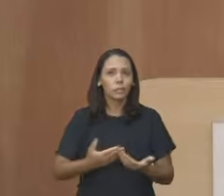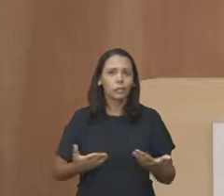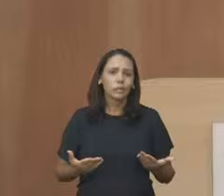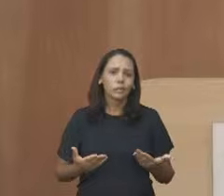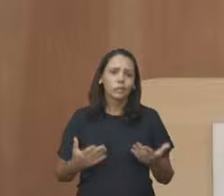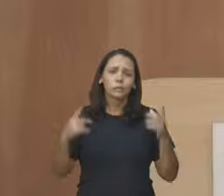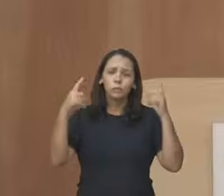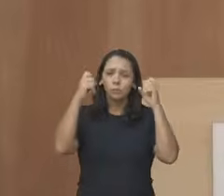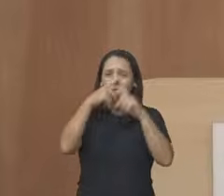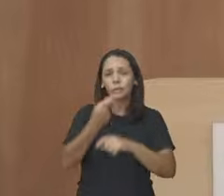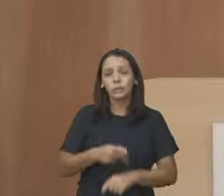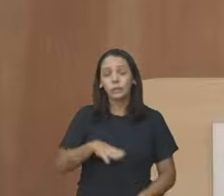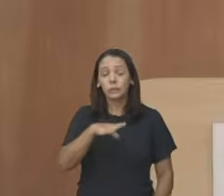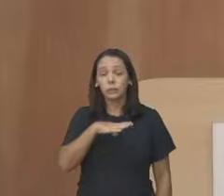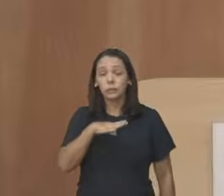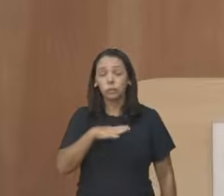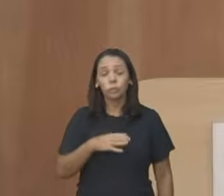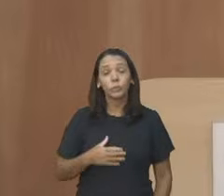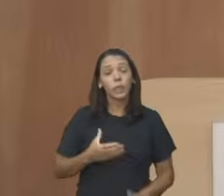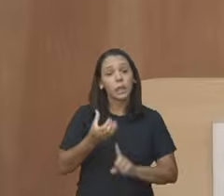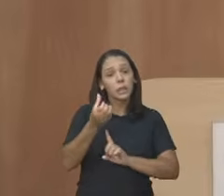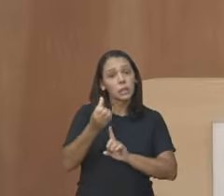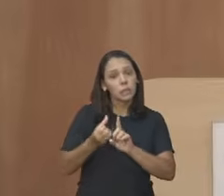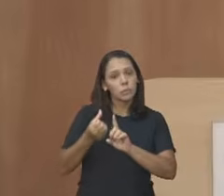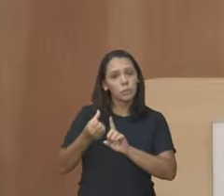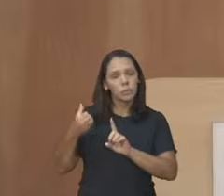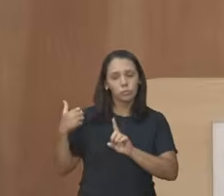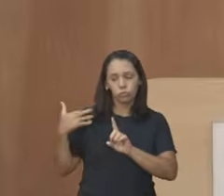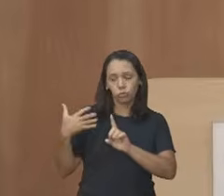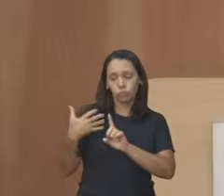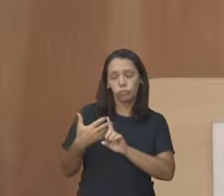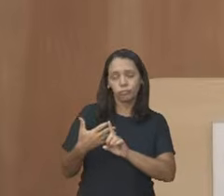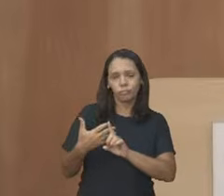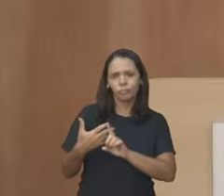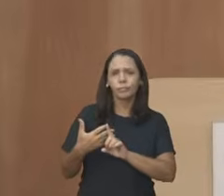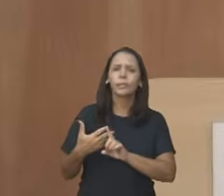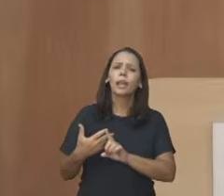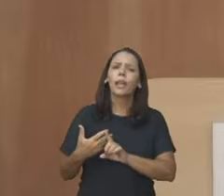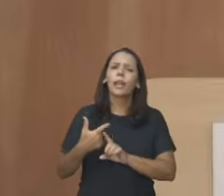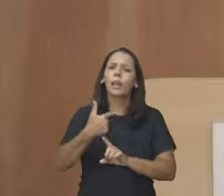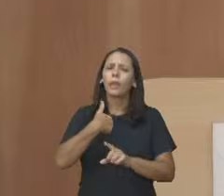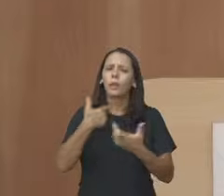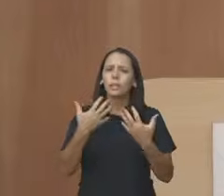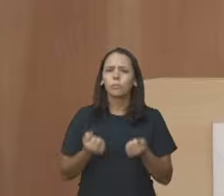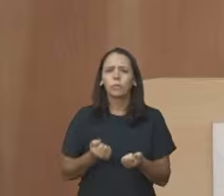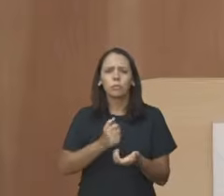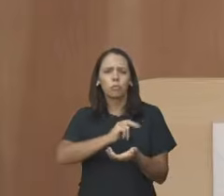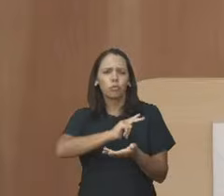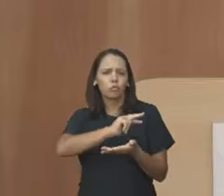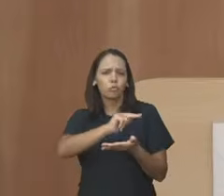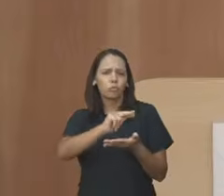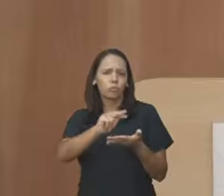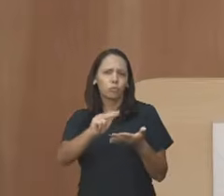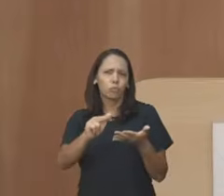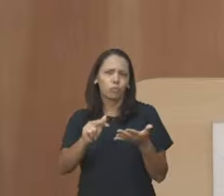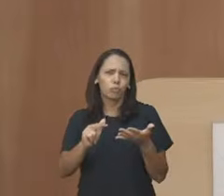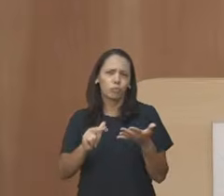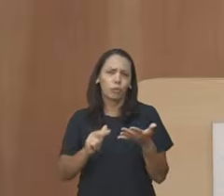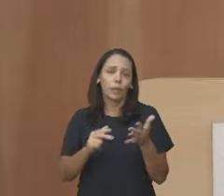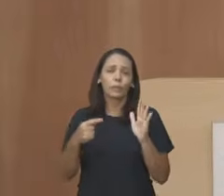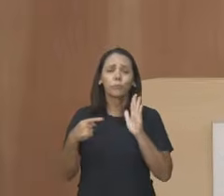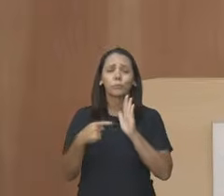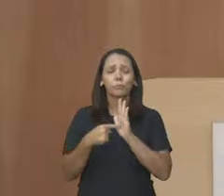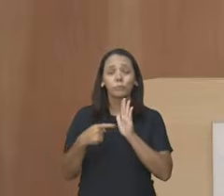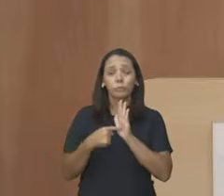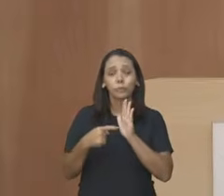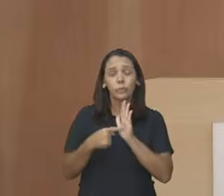município. Nos últimos 6 meses eu recebi inúmeras, talvez um dos temas que eu mais recebi